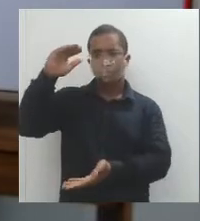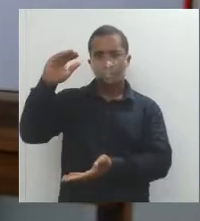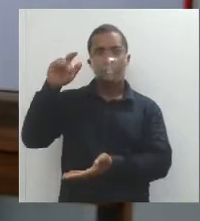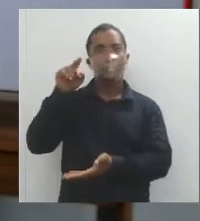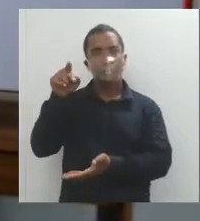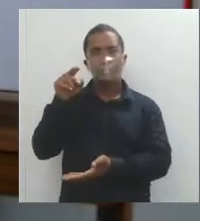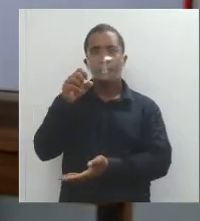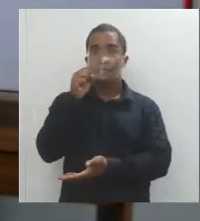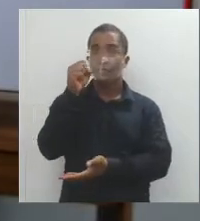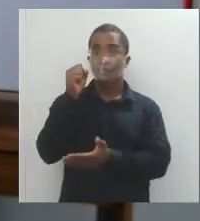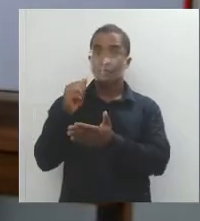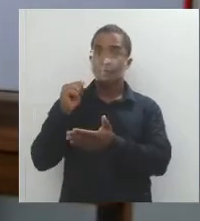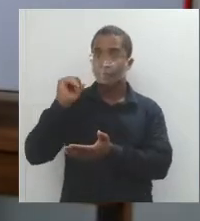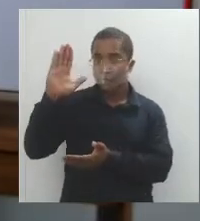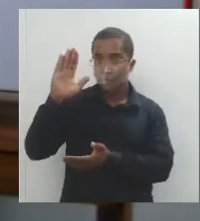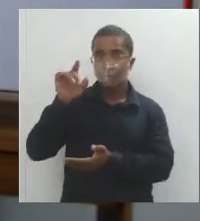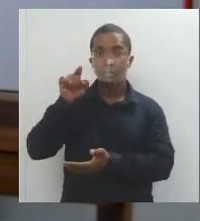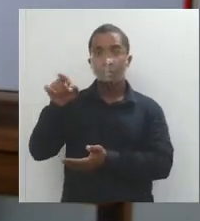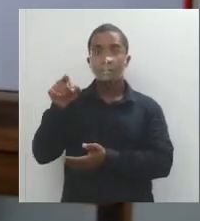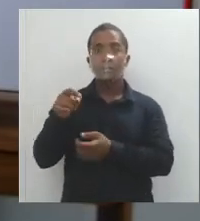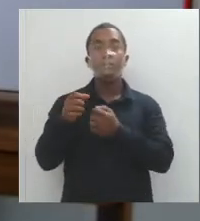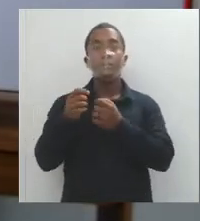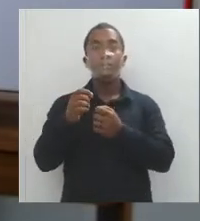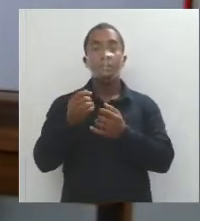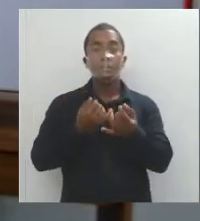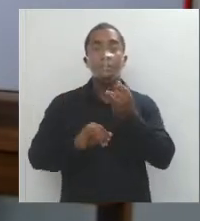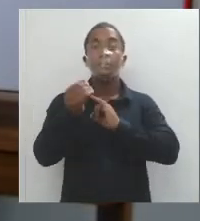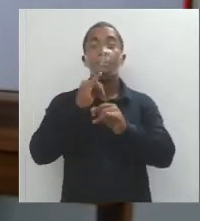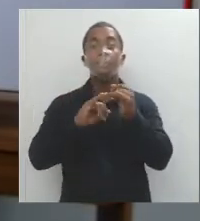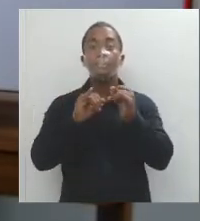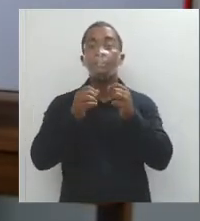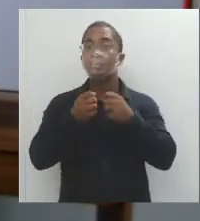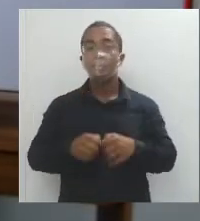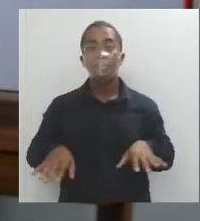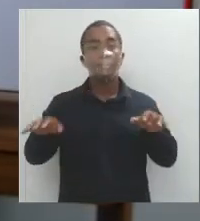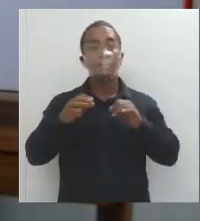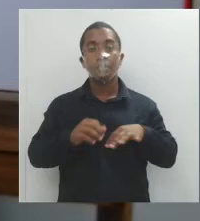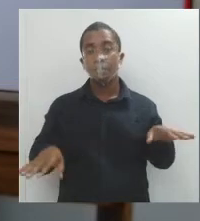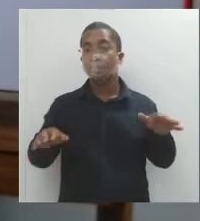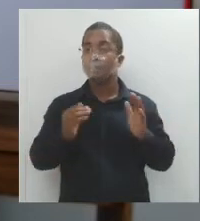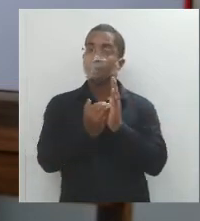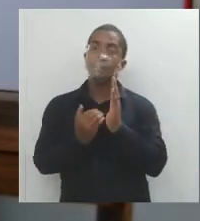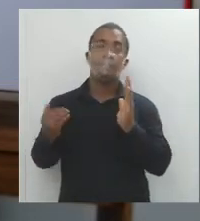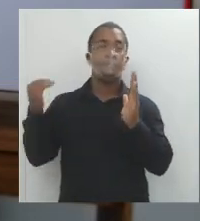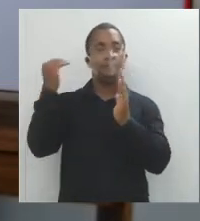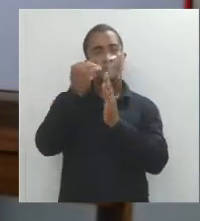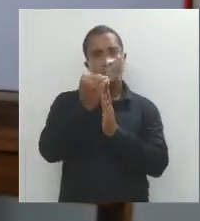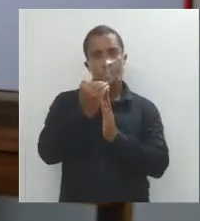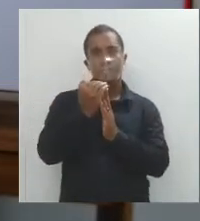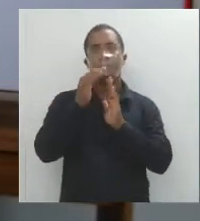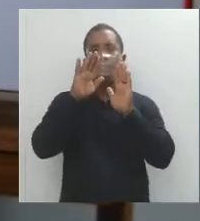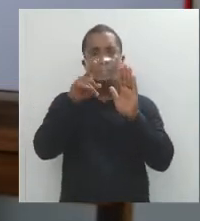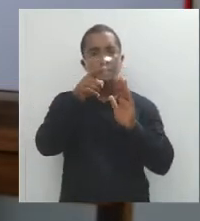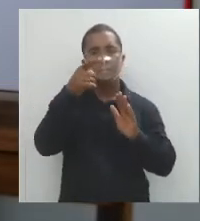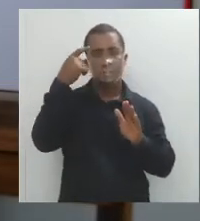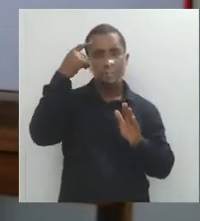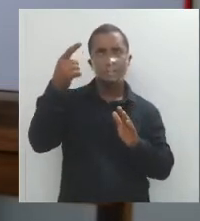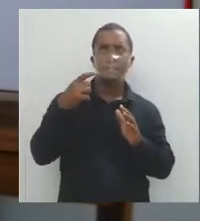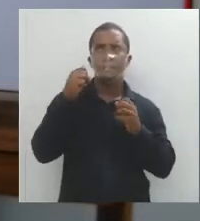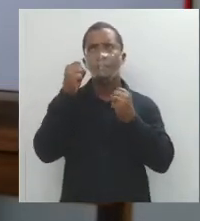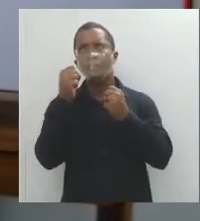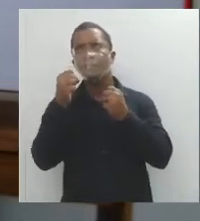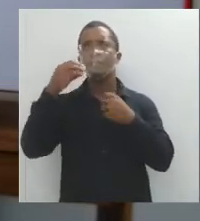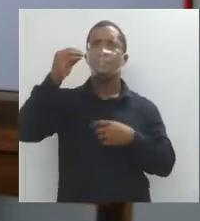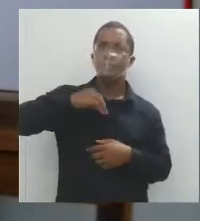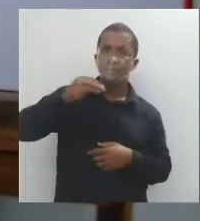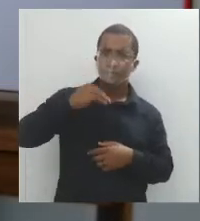pelo fato dele usar mais potência, ele também consome mais o quê? Energia. Então você não deve escolher um aparelho que seja forte ou fraco.